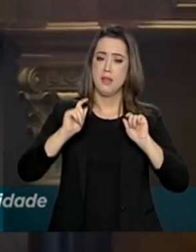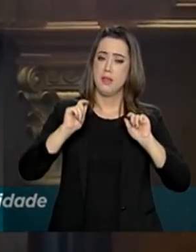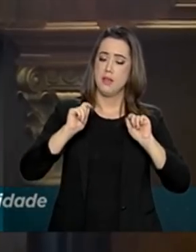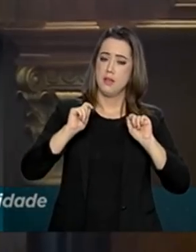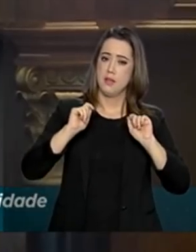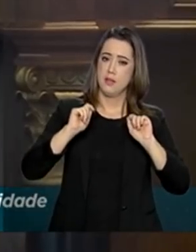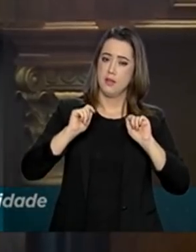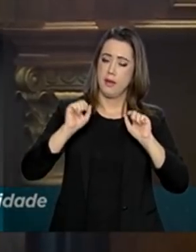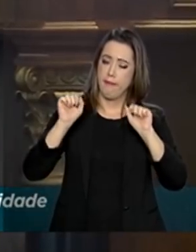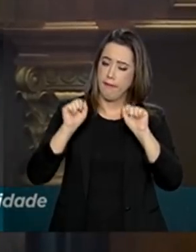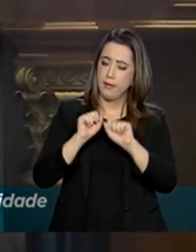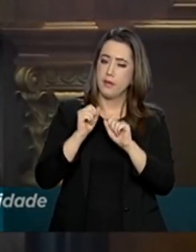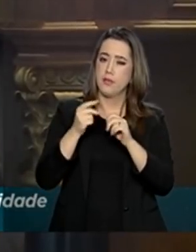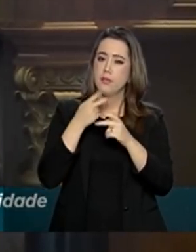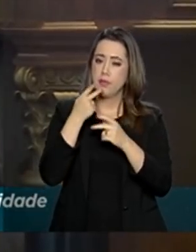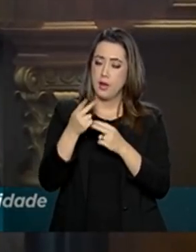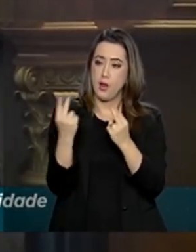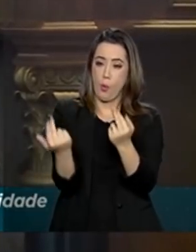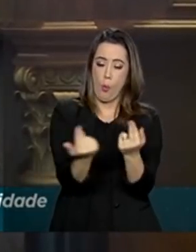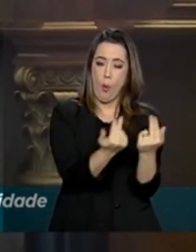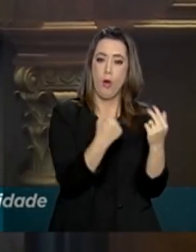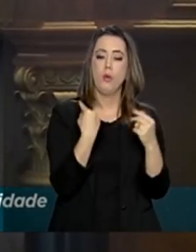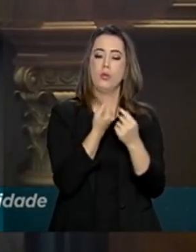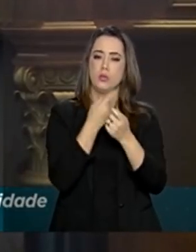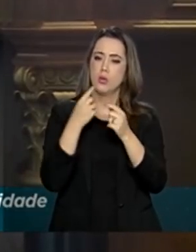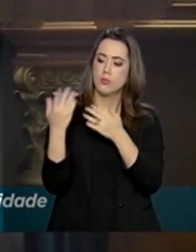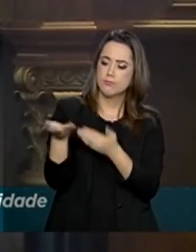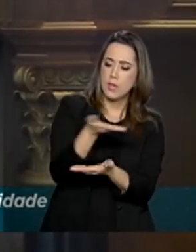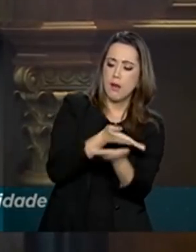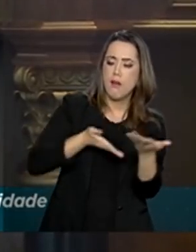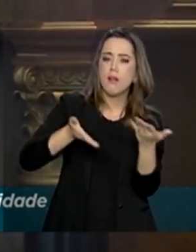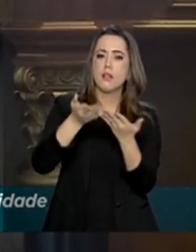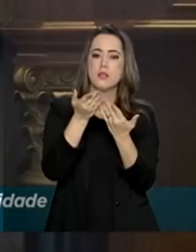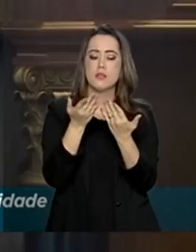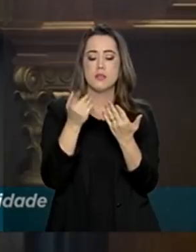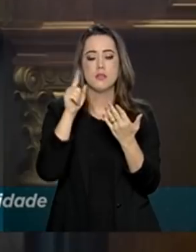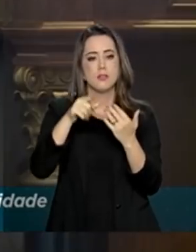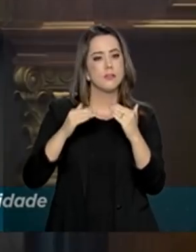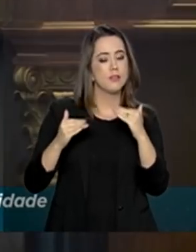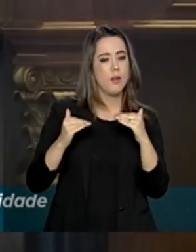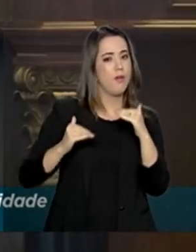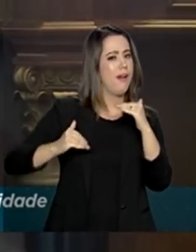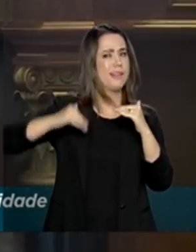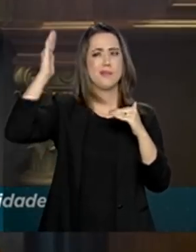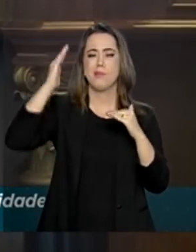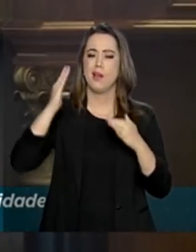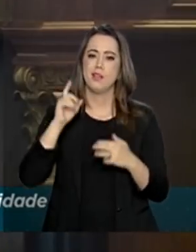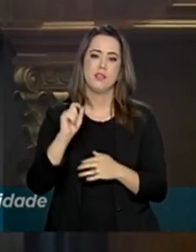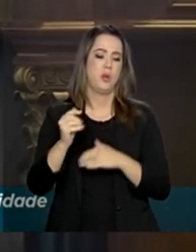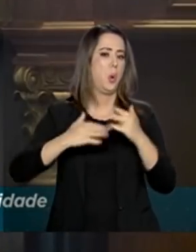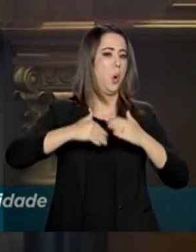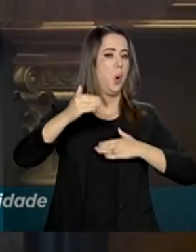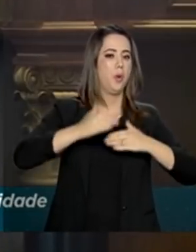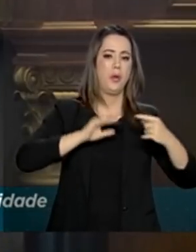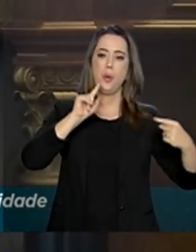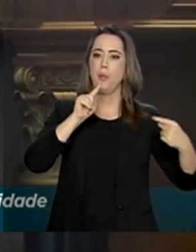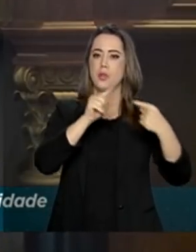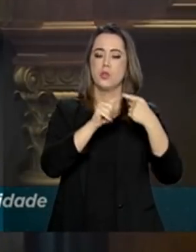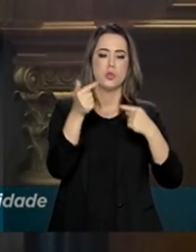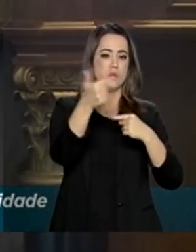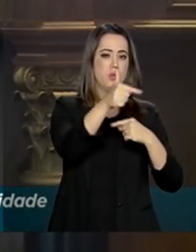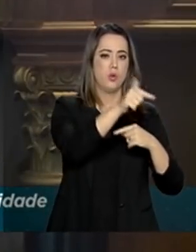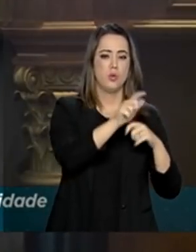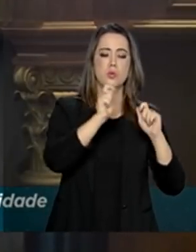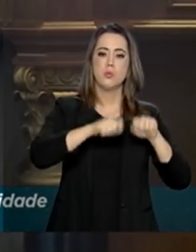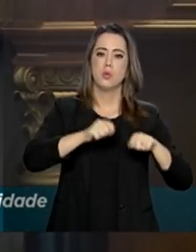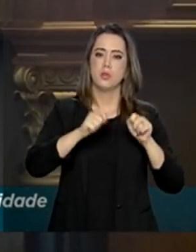bastante clara, né, que o nosso relacionamento está acima de quaisquer objetivos outros que possa